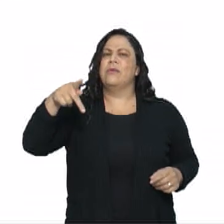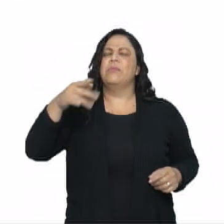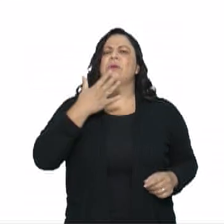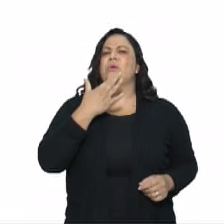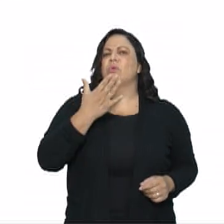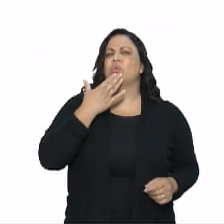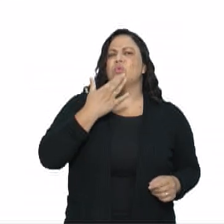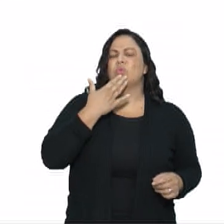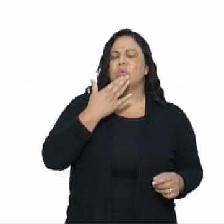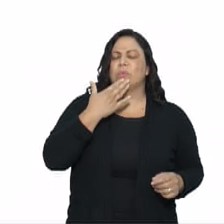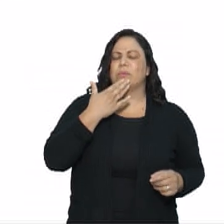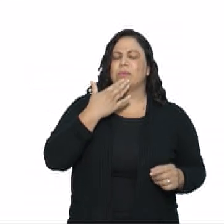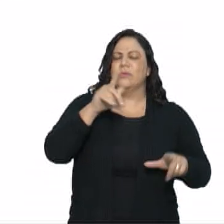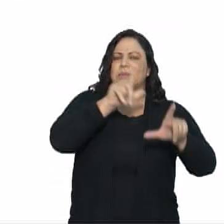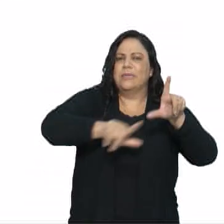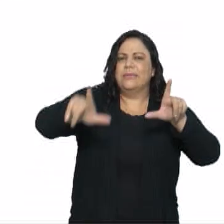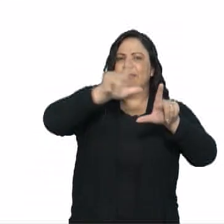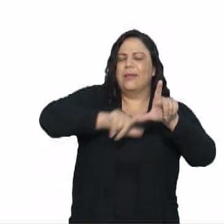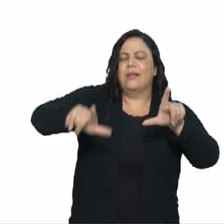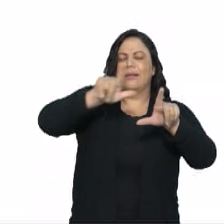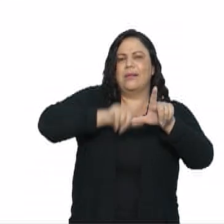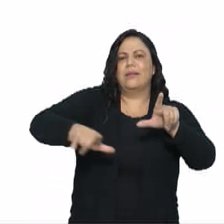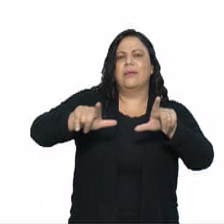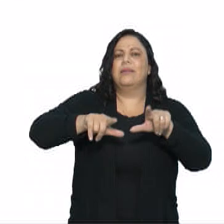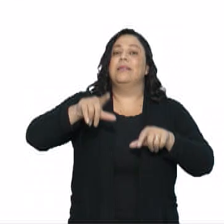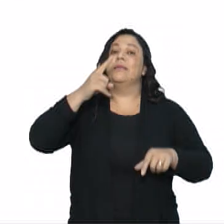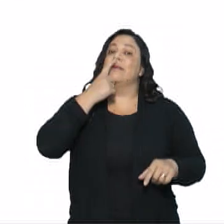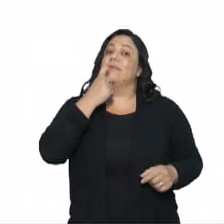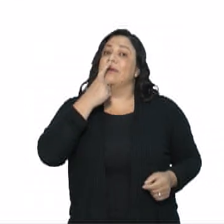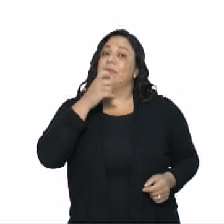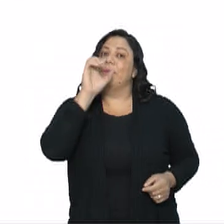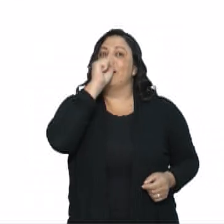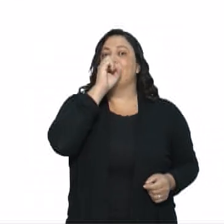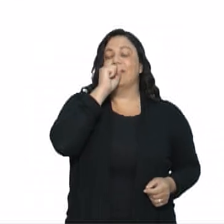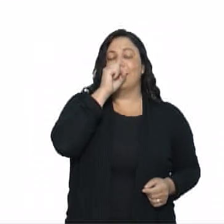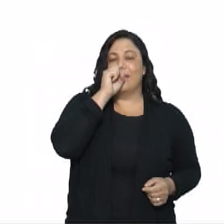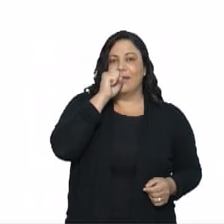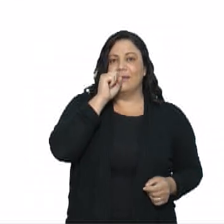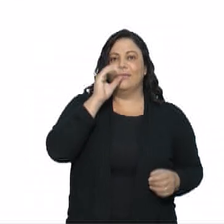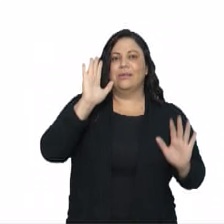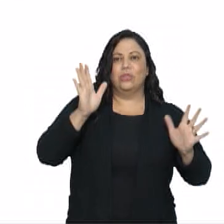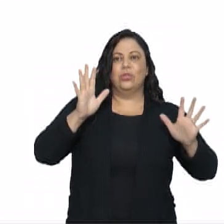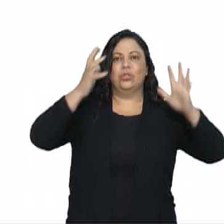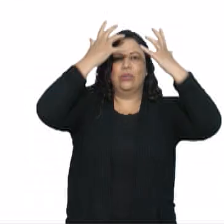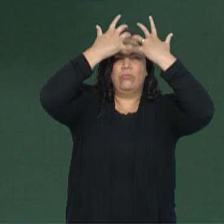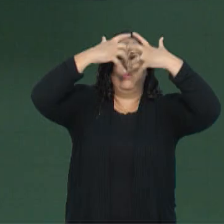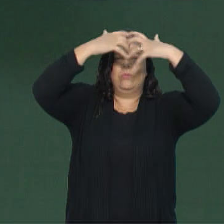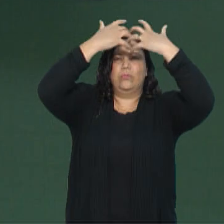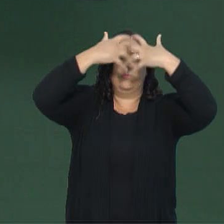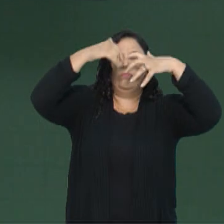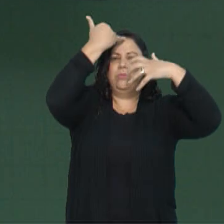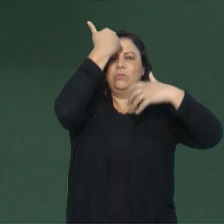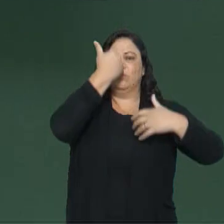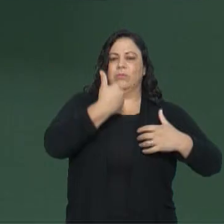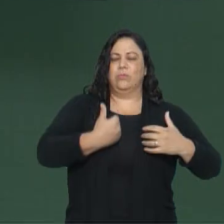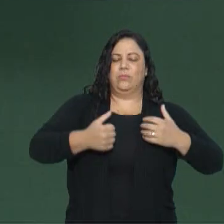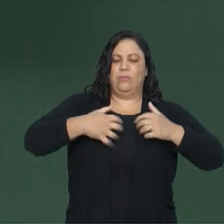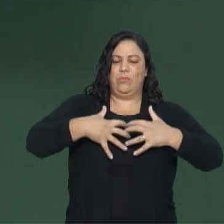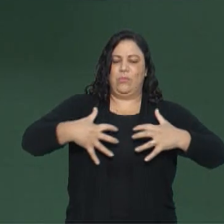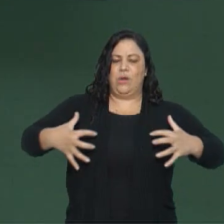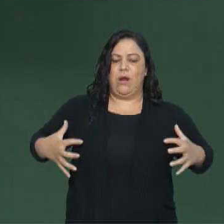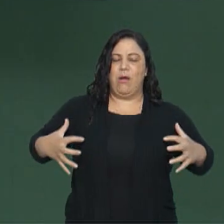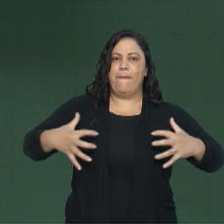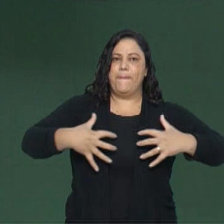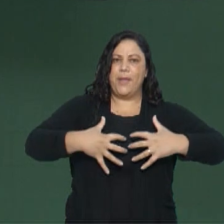mais ou menos nesse vermelhinho, laranja, nós chamamos de Sistema Nervoso Central, que é o nosso